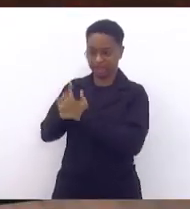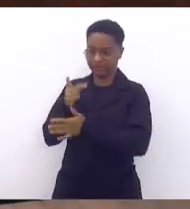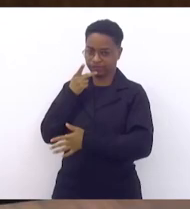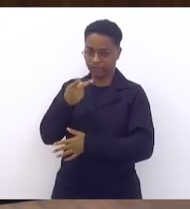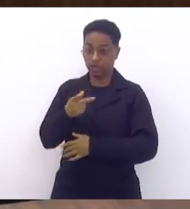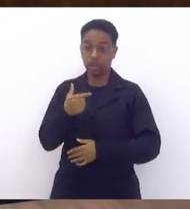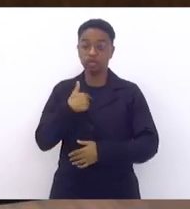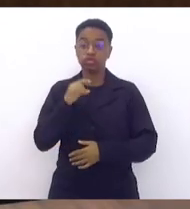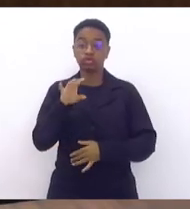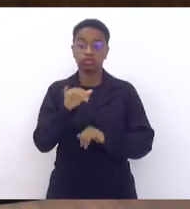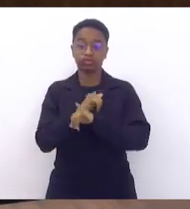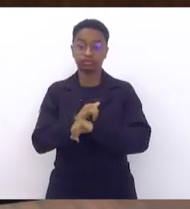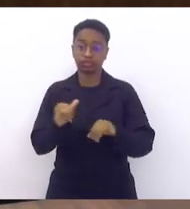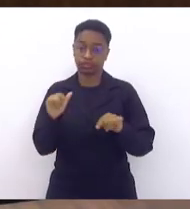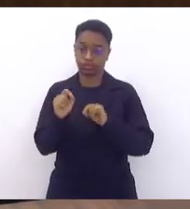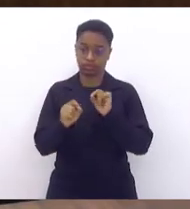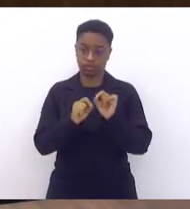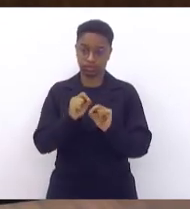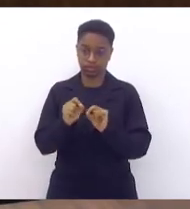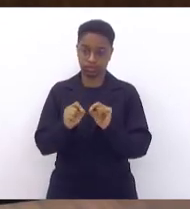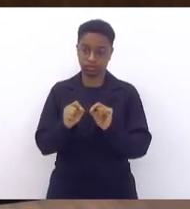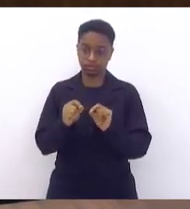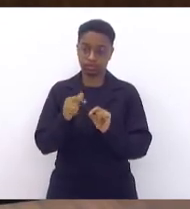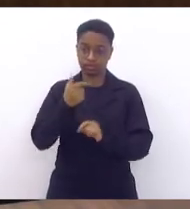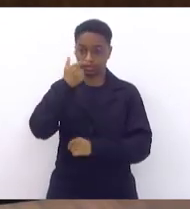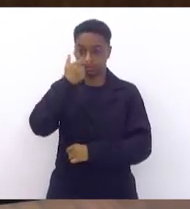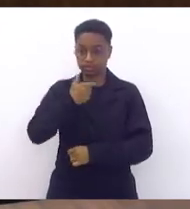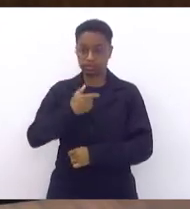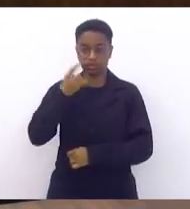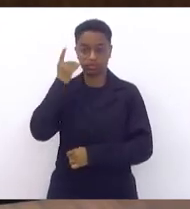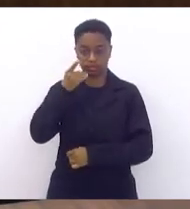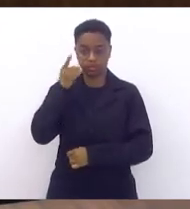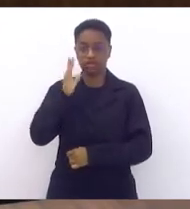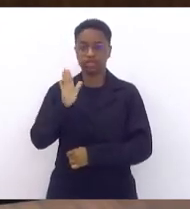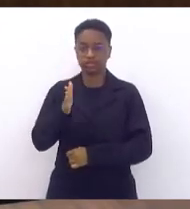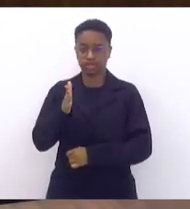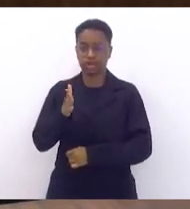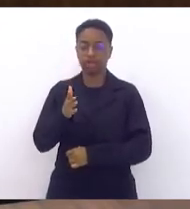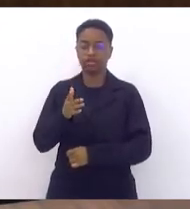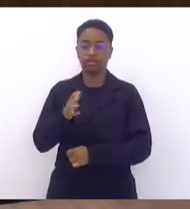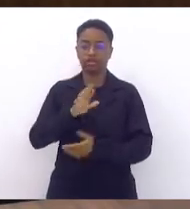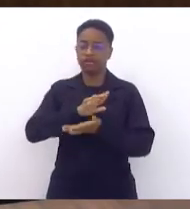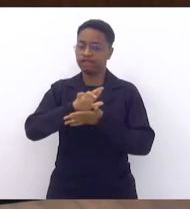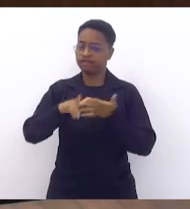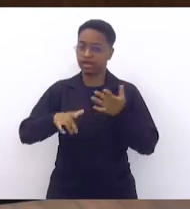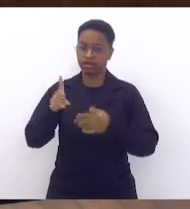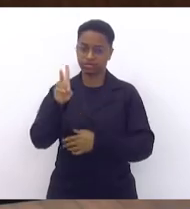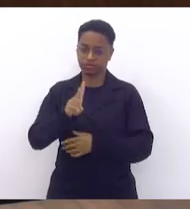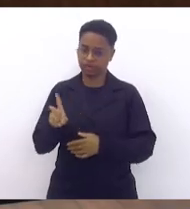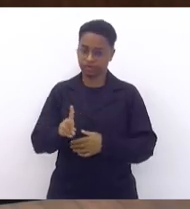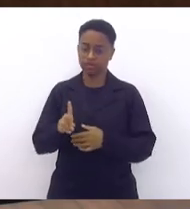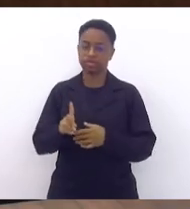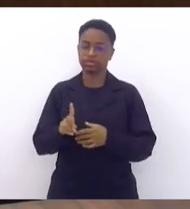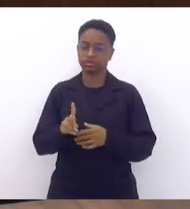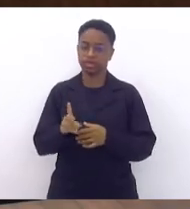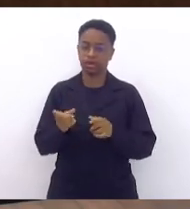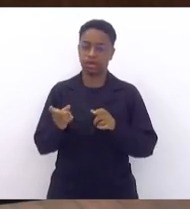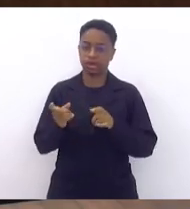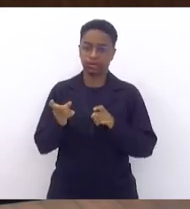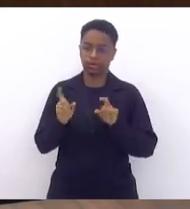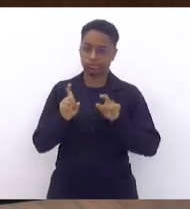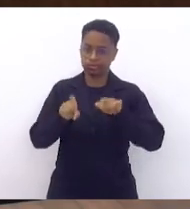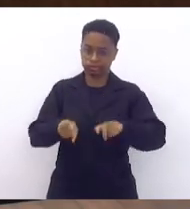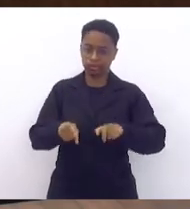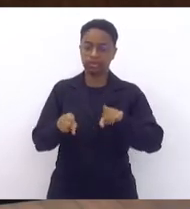dizer o seguinte, eu sou um deputado com muitos mandatos e com muitas leis, mais de 200 leis.